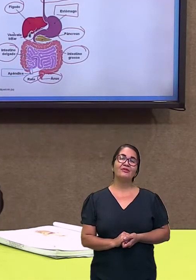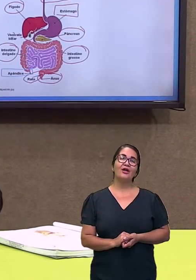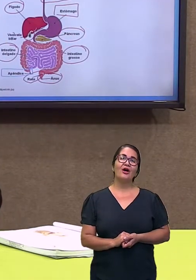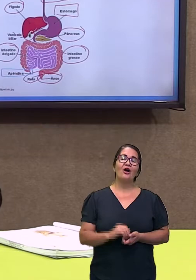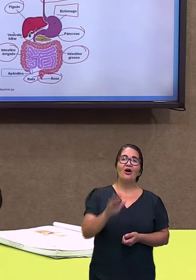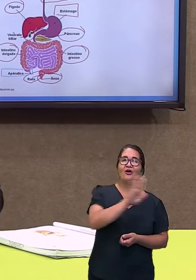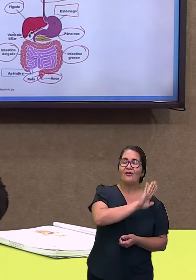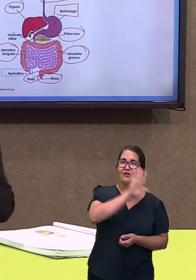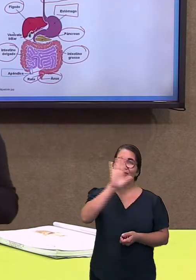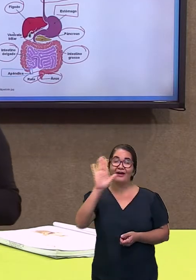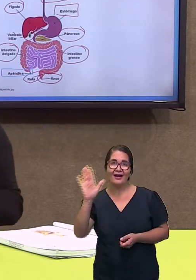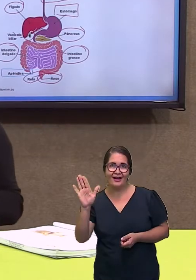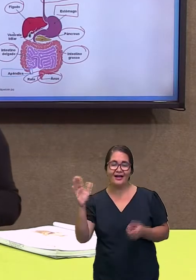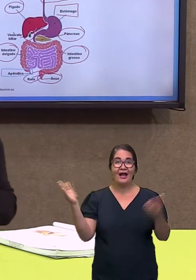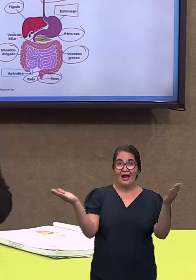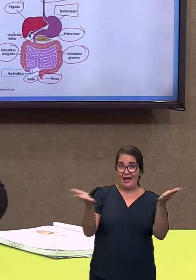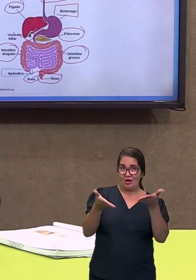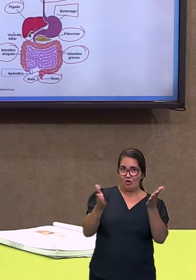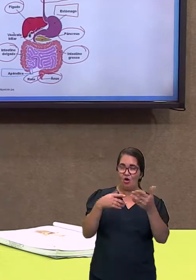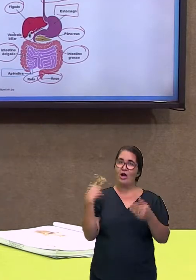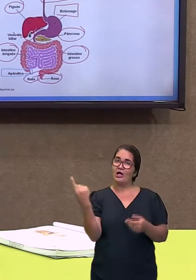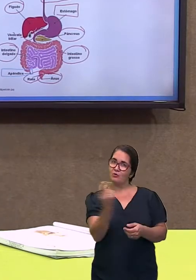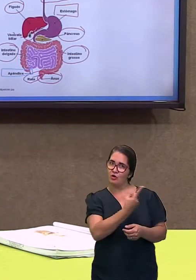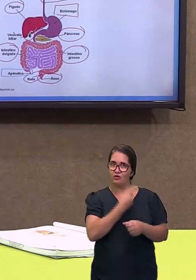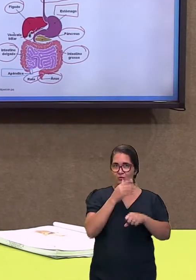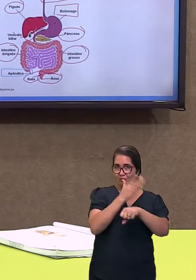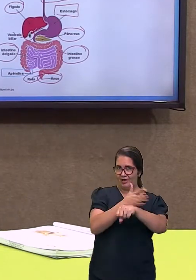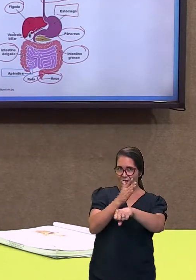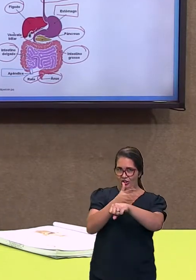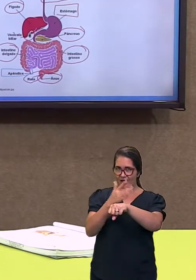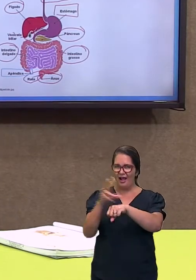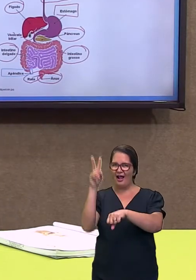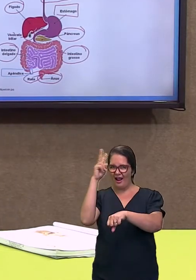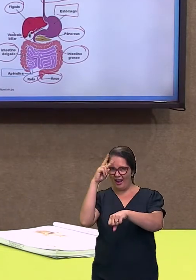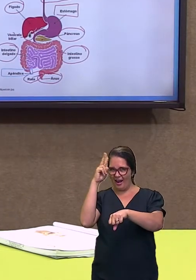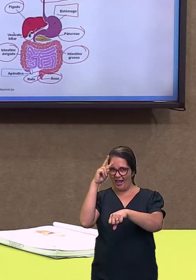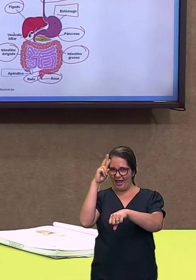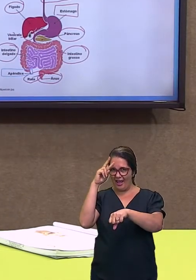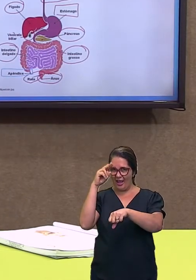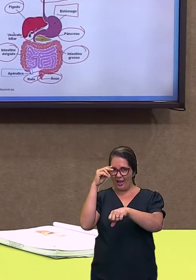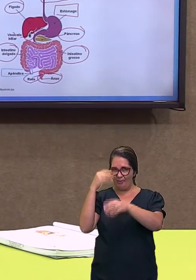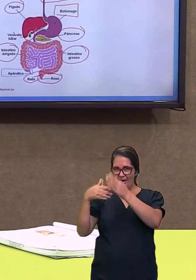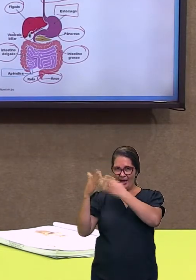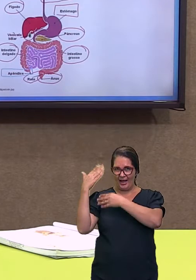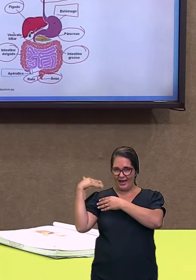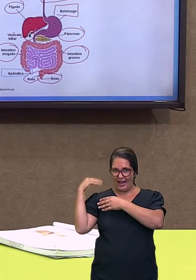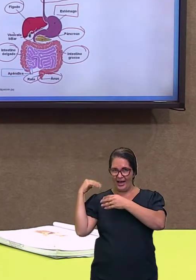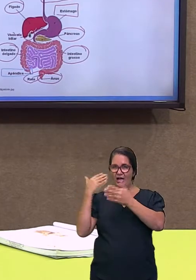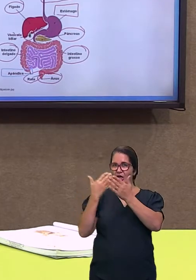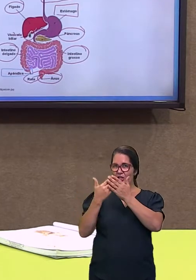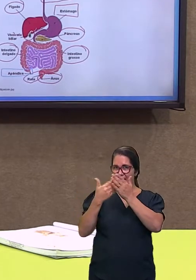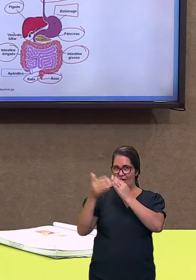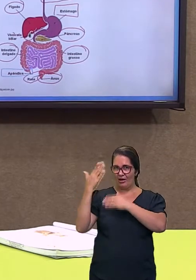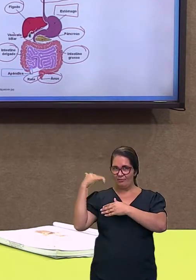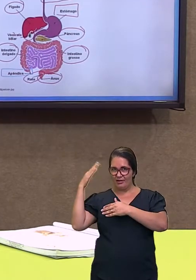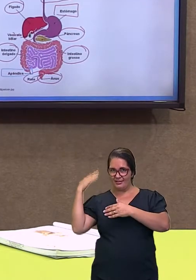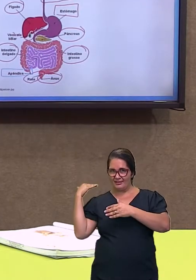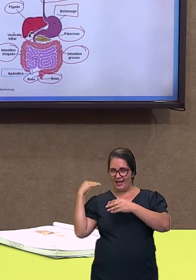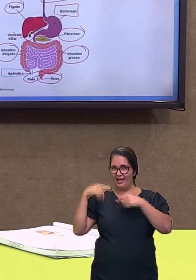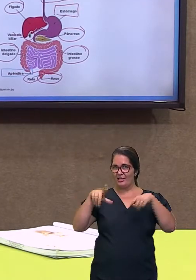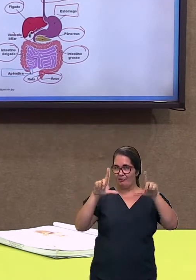Olá! Para fazer a nossa prática, lembra que lá na nossa aula da plataforma, eu sugeri que